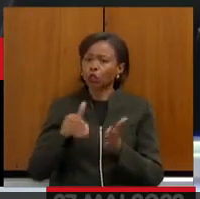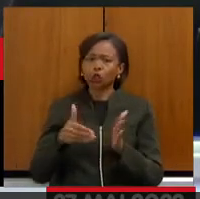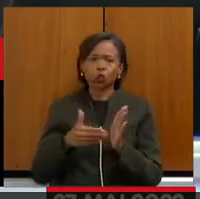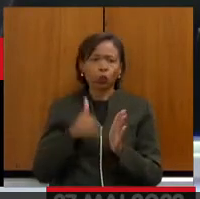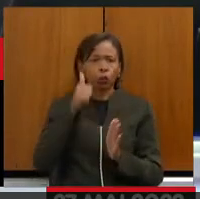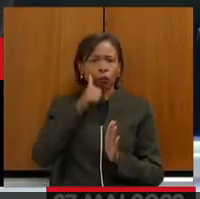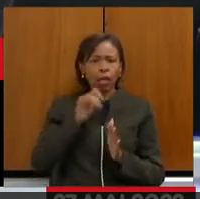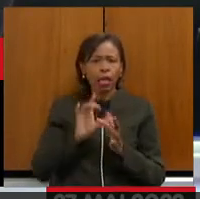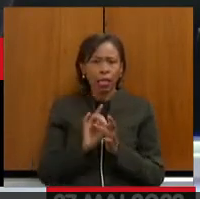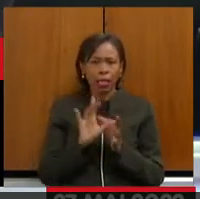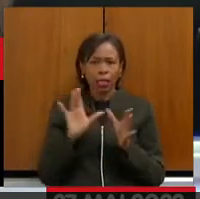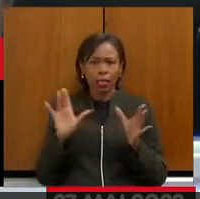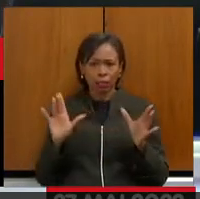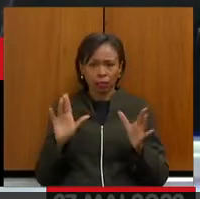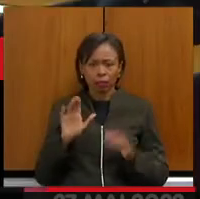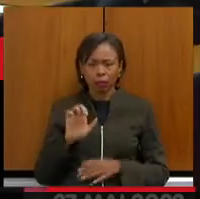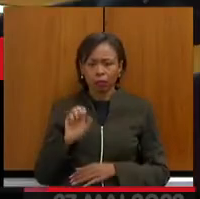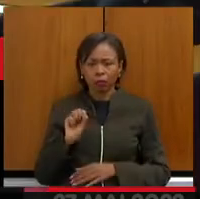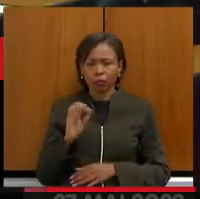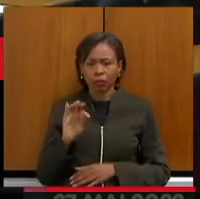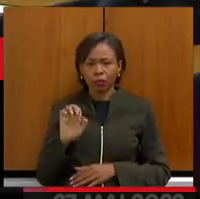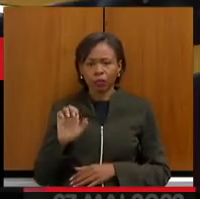Estela Ferreira